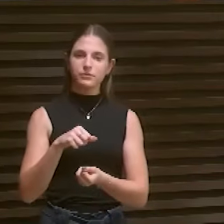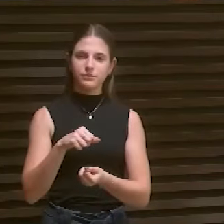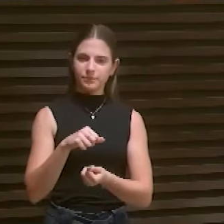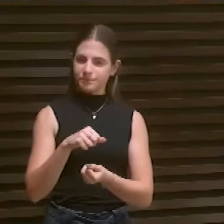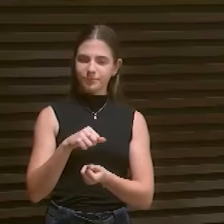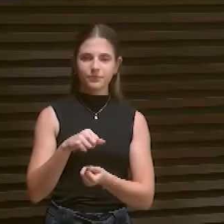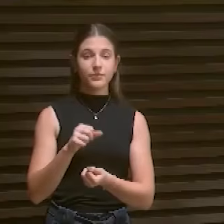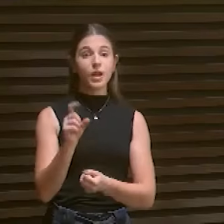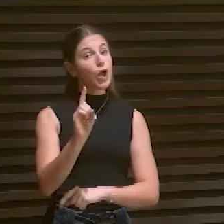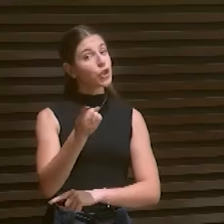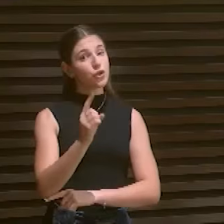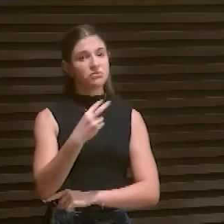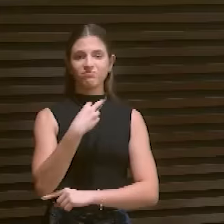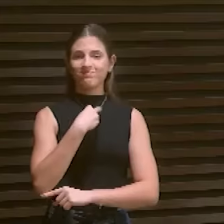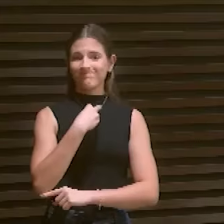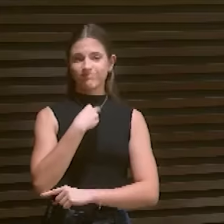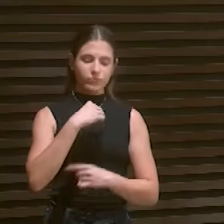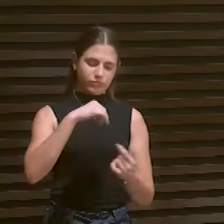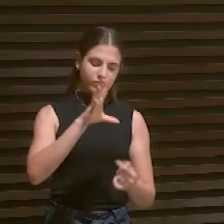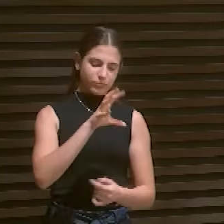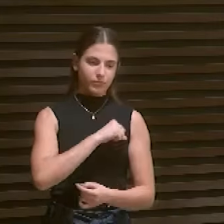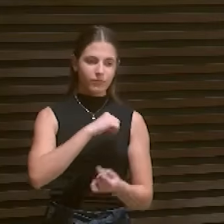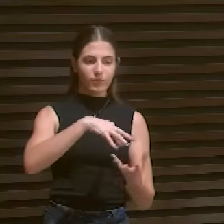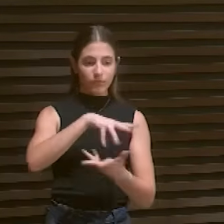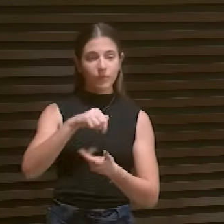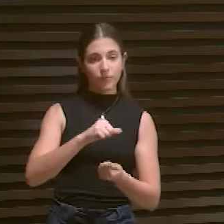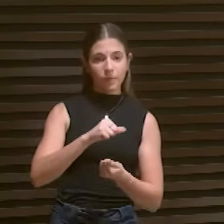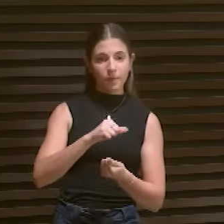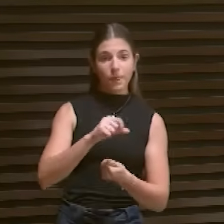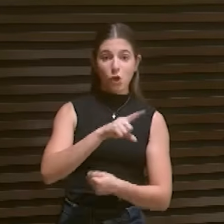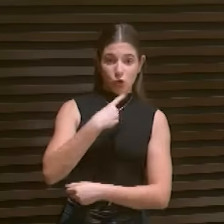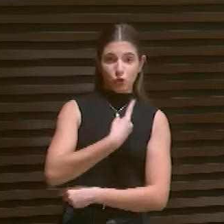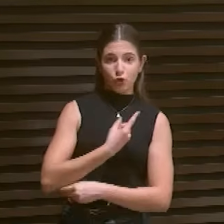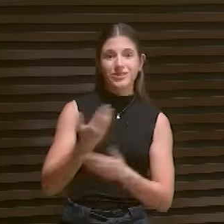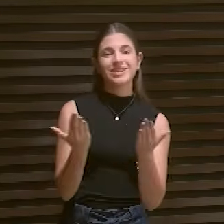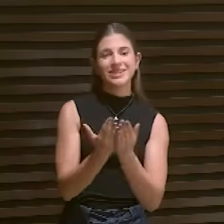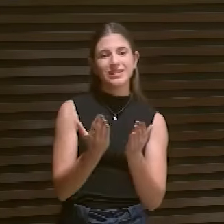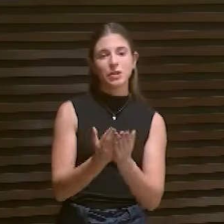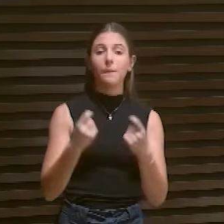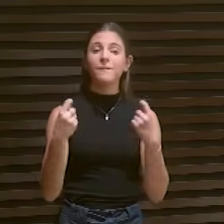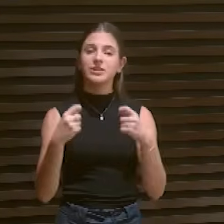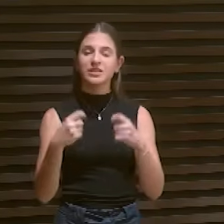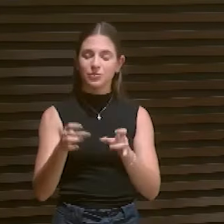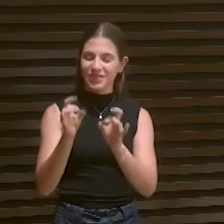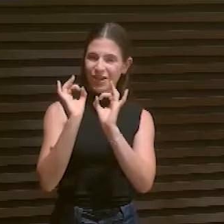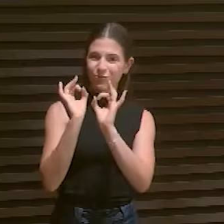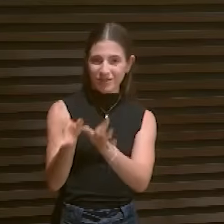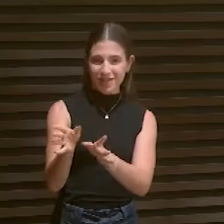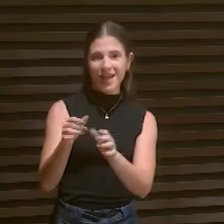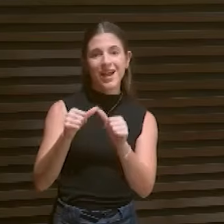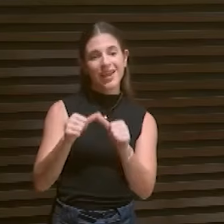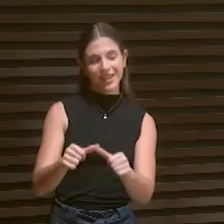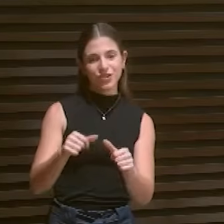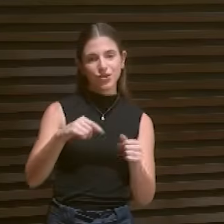Nós não deveríamos amar o mundo. Como cristãos, nós devemos recusar continuamente esse